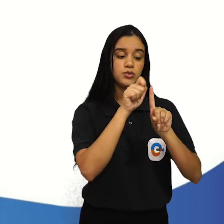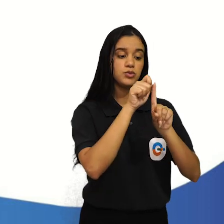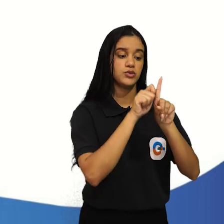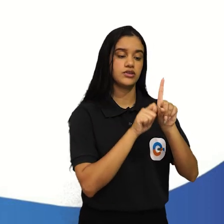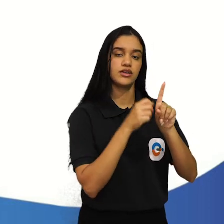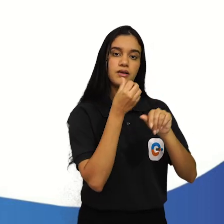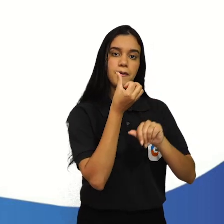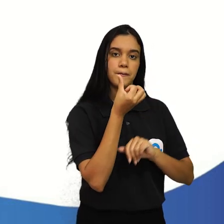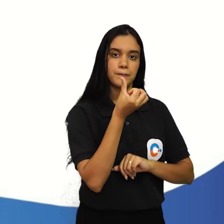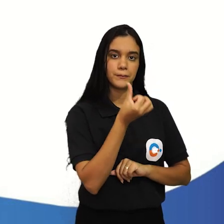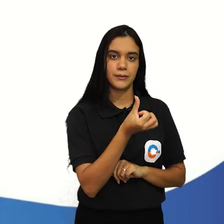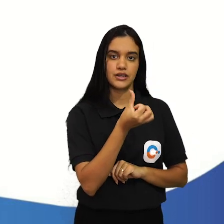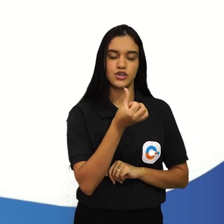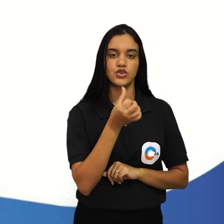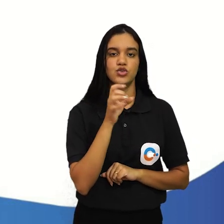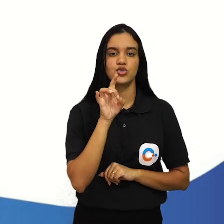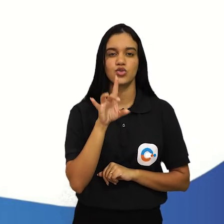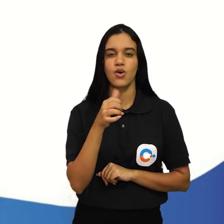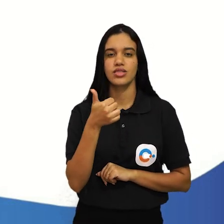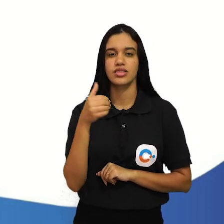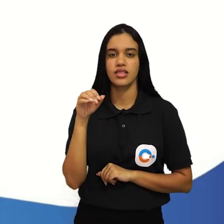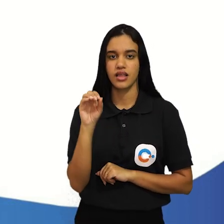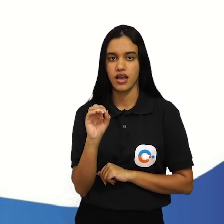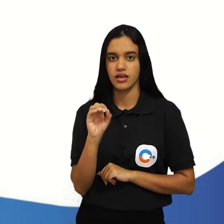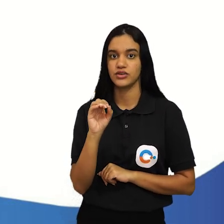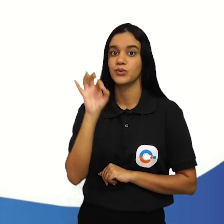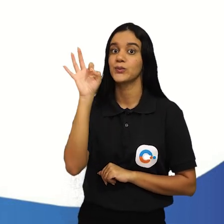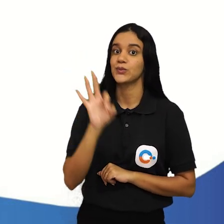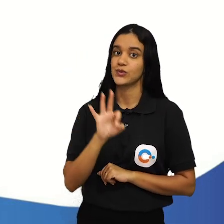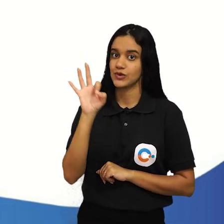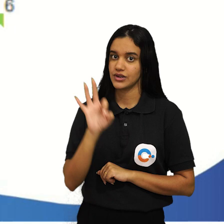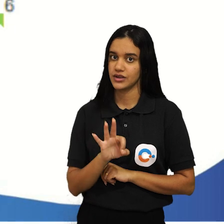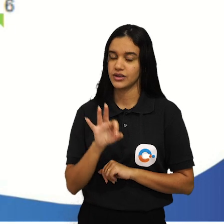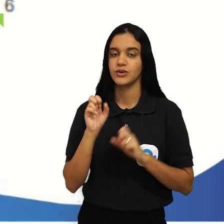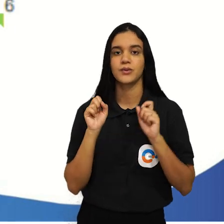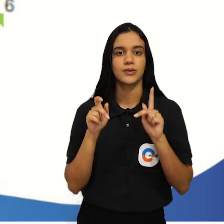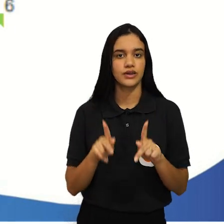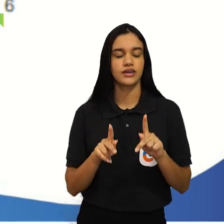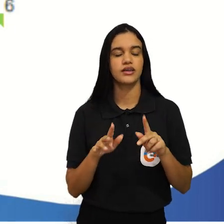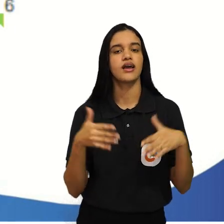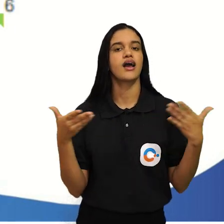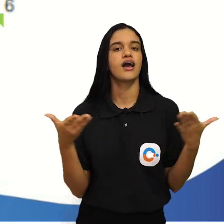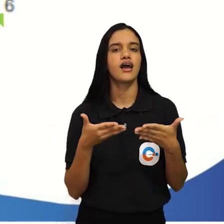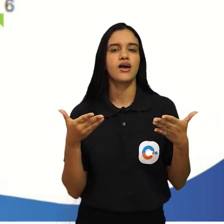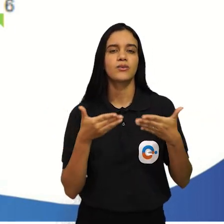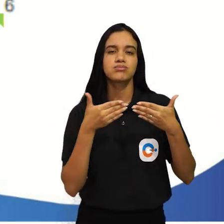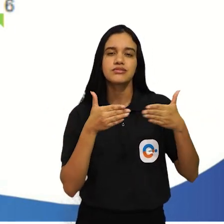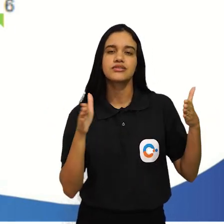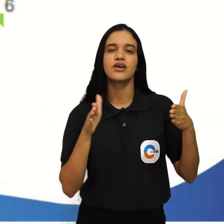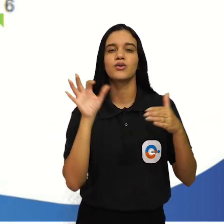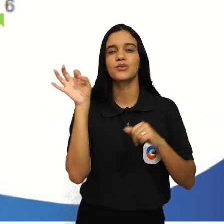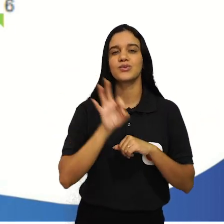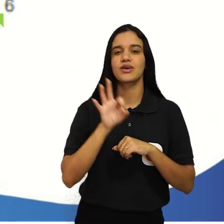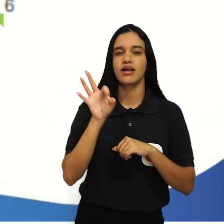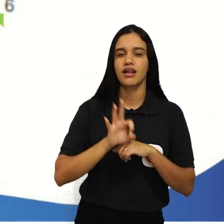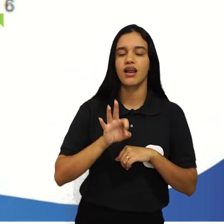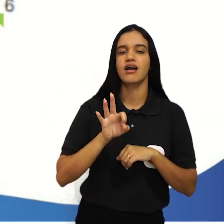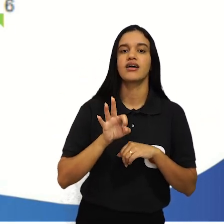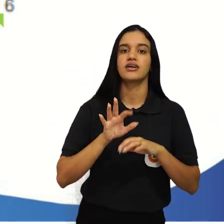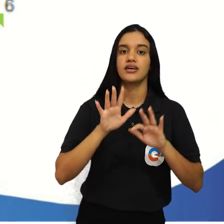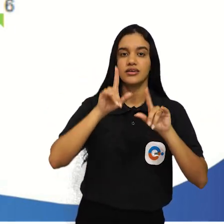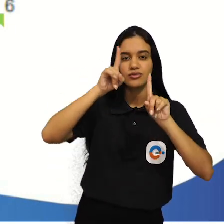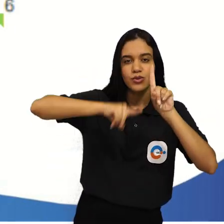meses, esse reservatório só estava com 10%, tá? Bora ampliar o gráfico para ficar melhor da gente visualizar